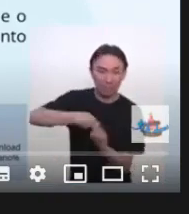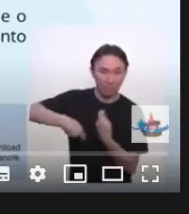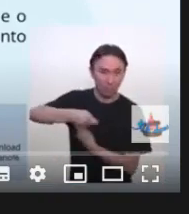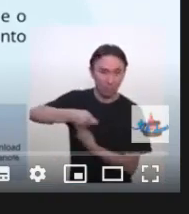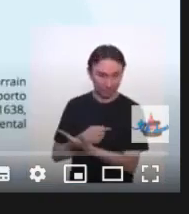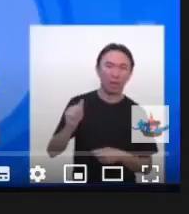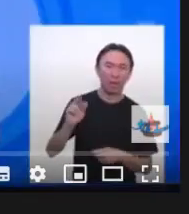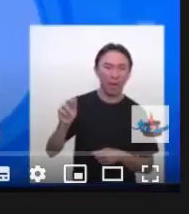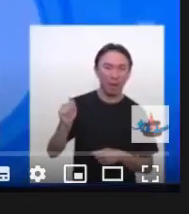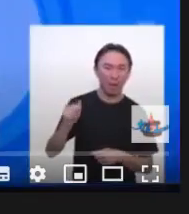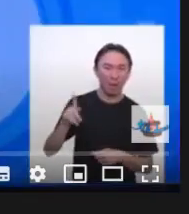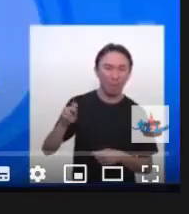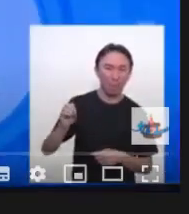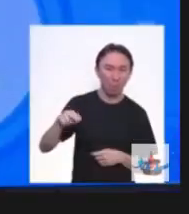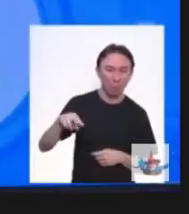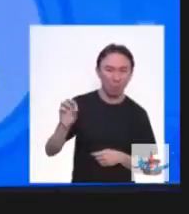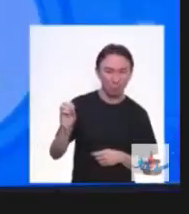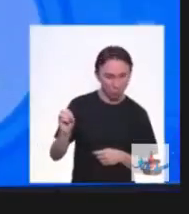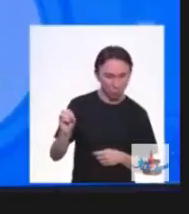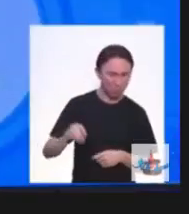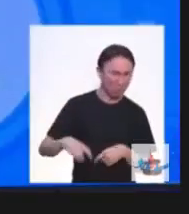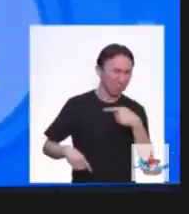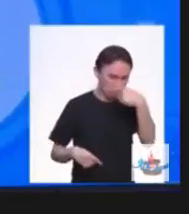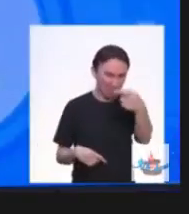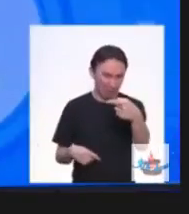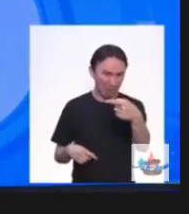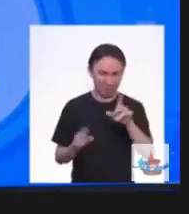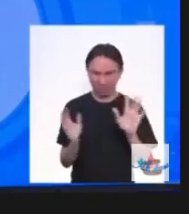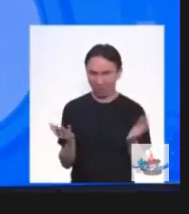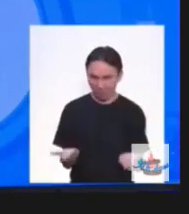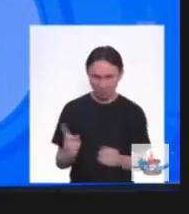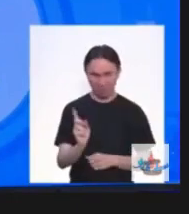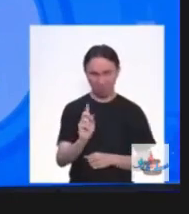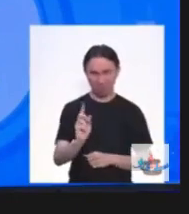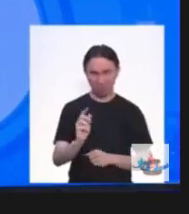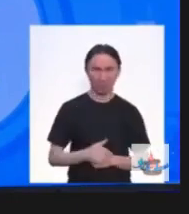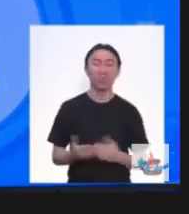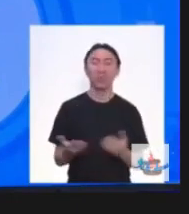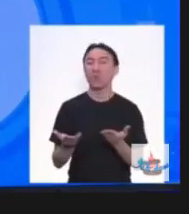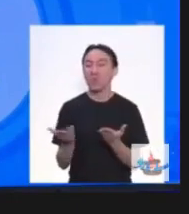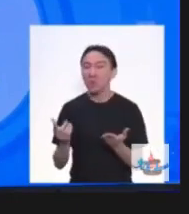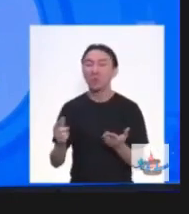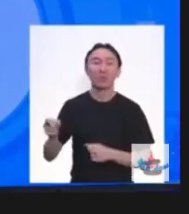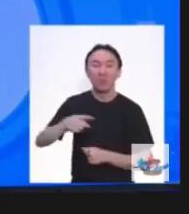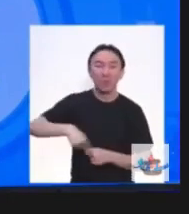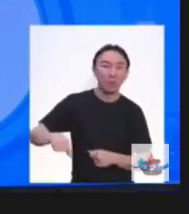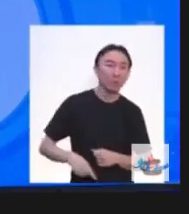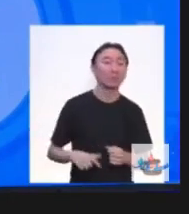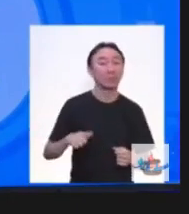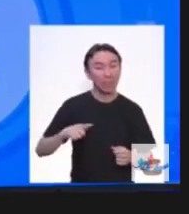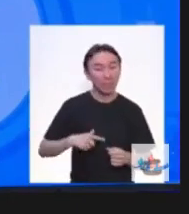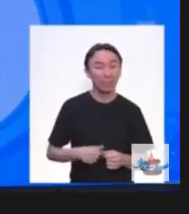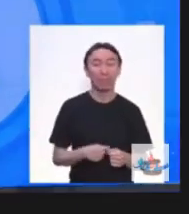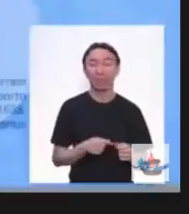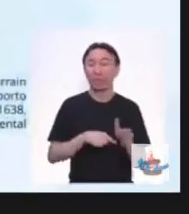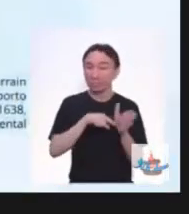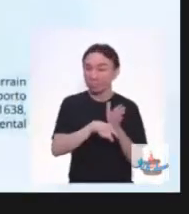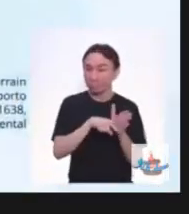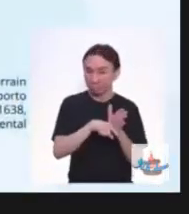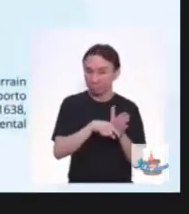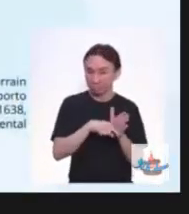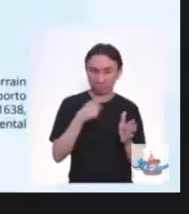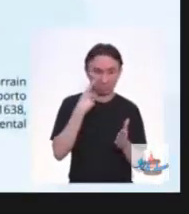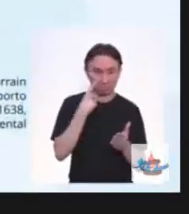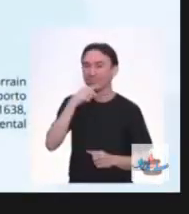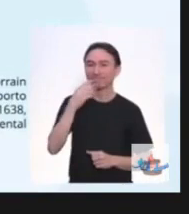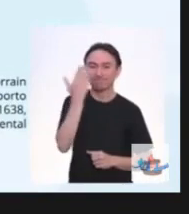vamos trabalhar em uma... Para começar a aula, eu sempre trago aqui uma análise de fonte. Então, eu trouxe para vocês essa fonte,